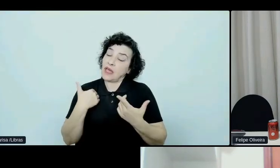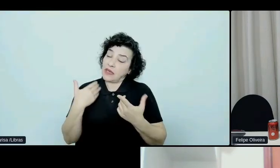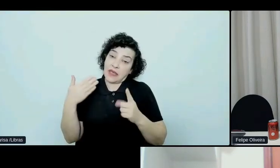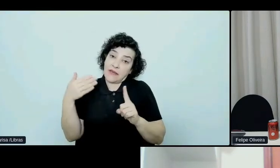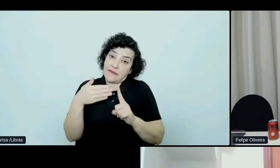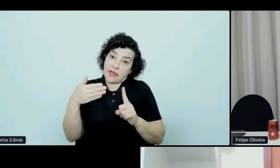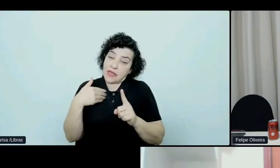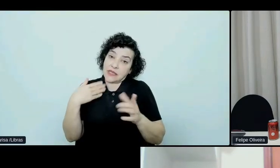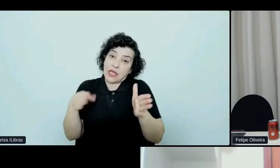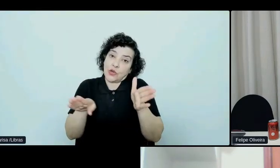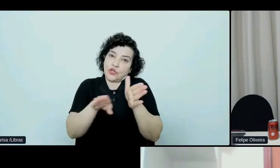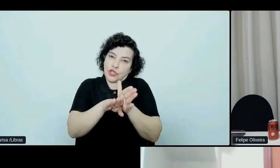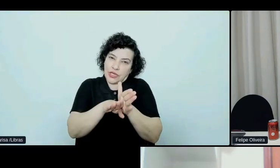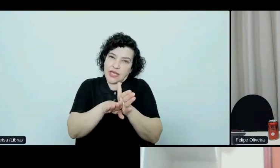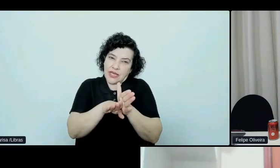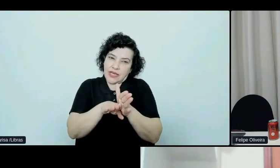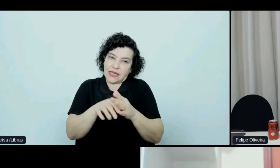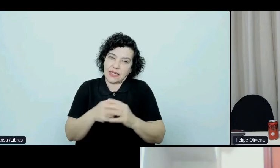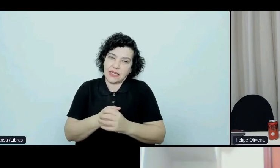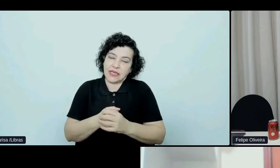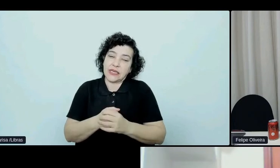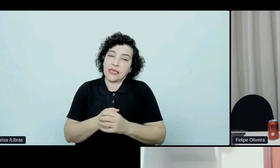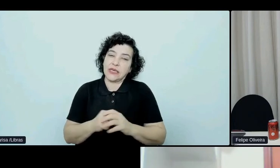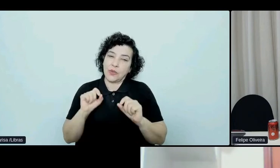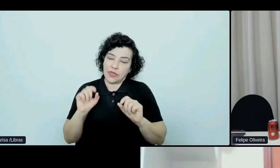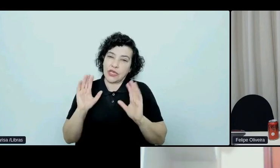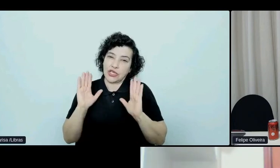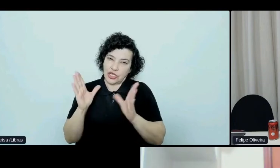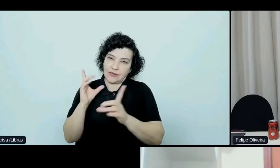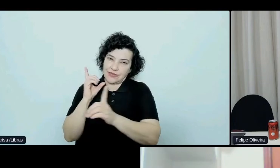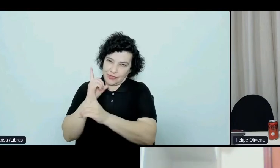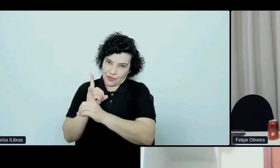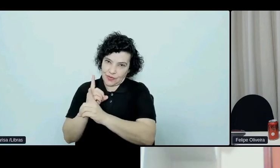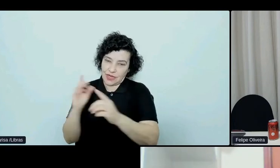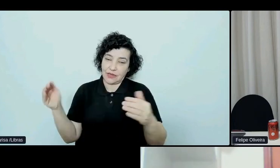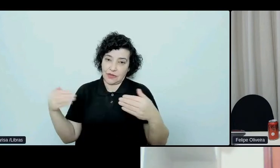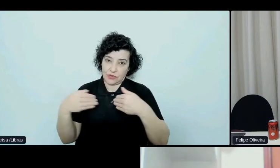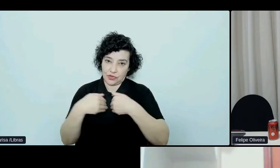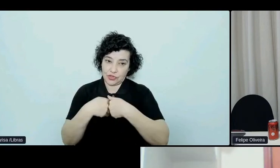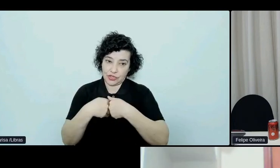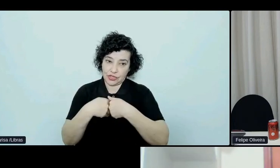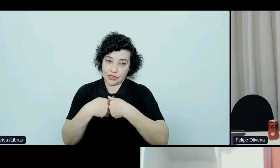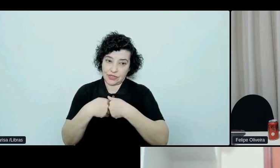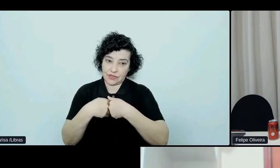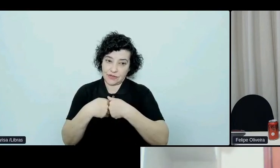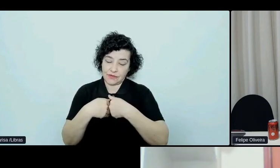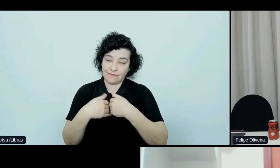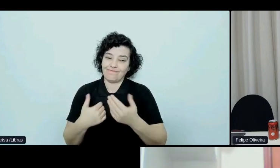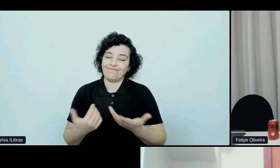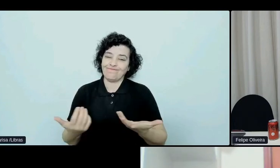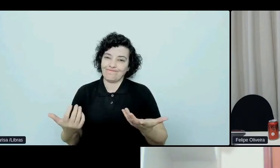eu entrei mesmo no Mercado Livre, isso não porque a empresa específica, mas